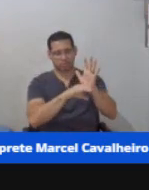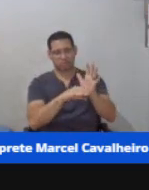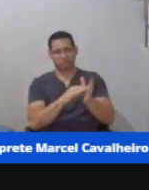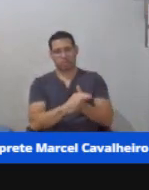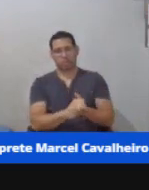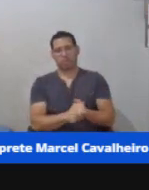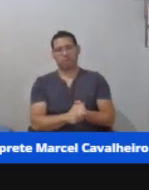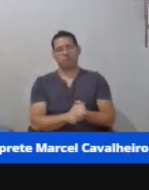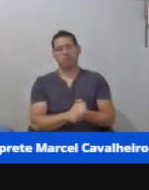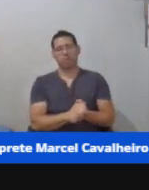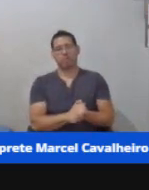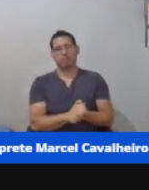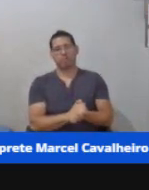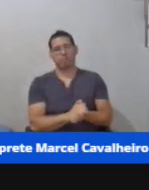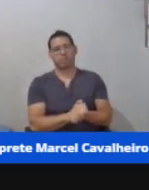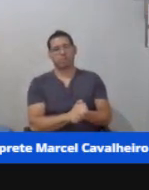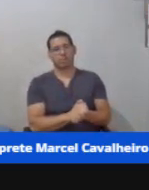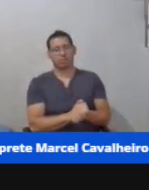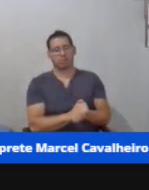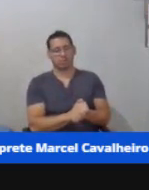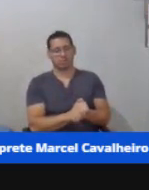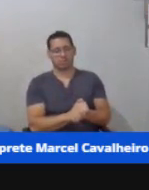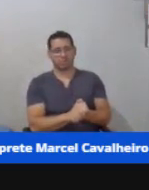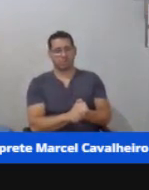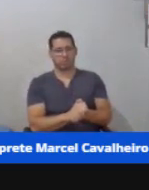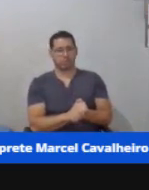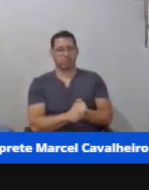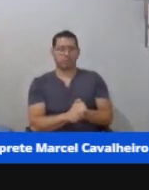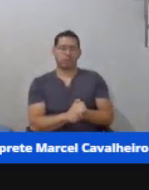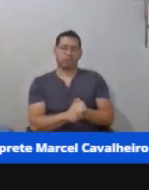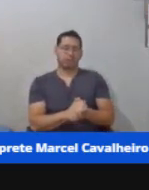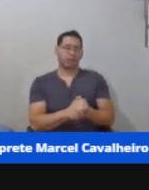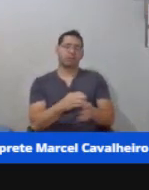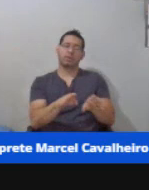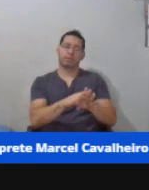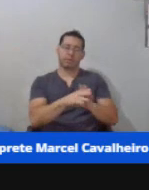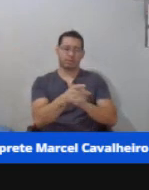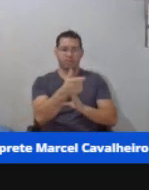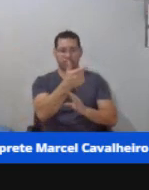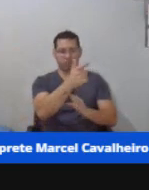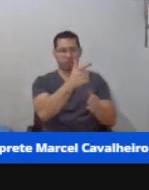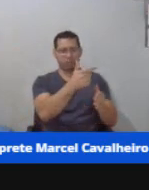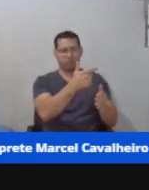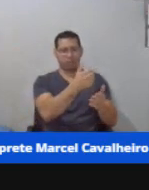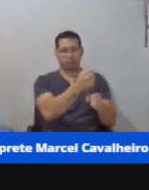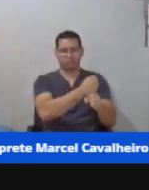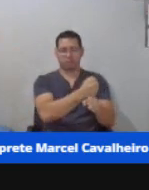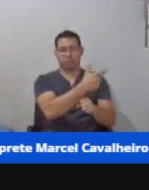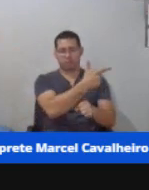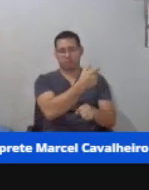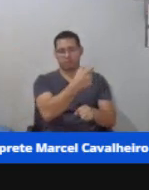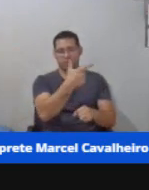circunstancial e do mais amplo, estabelecido em 2020, ambos da área de linguagens,